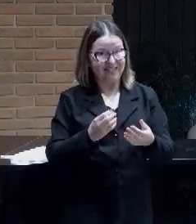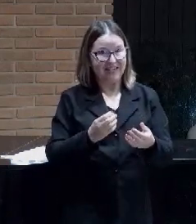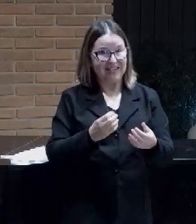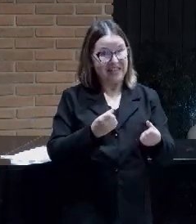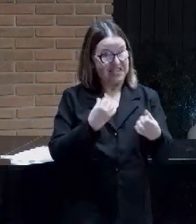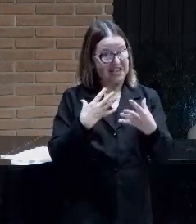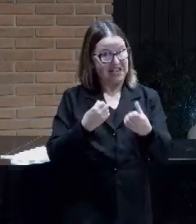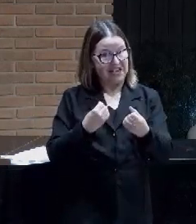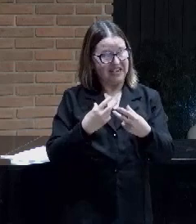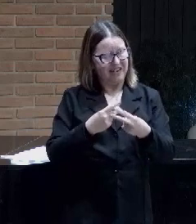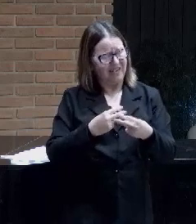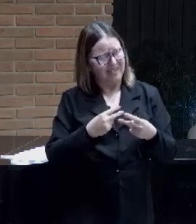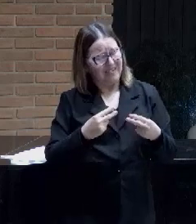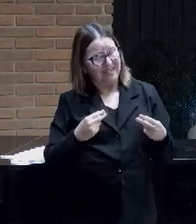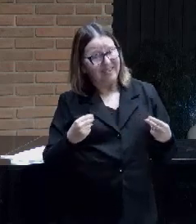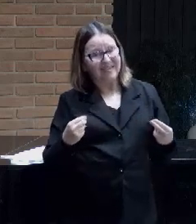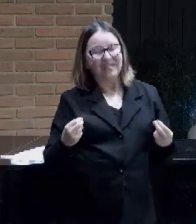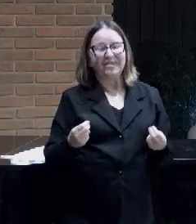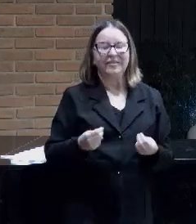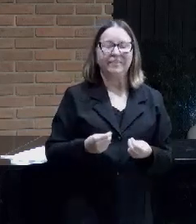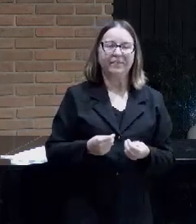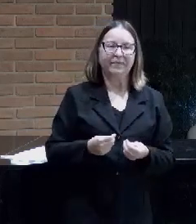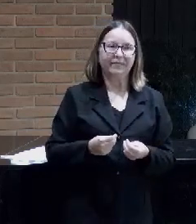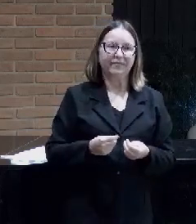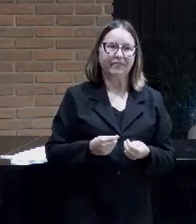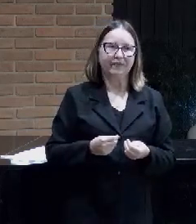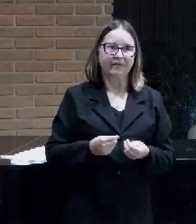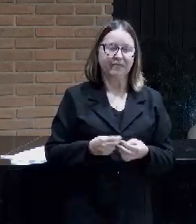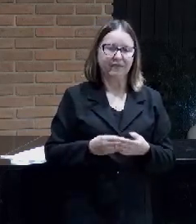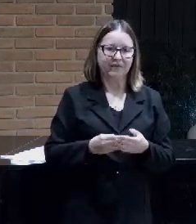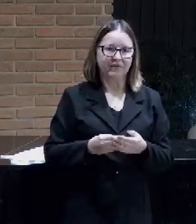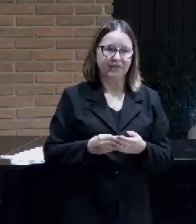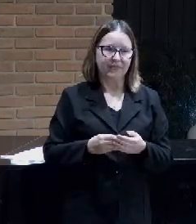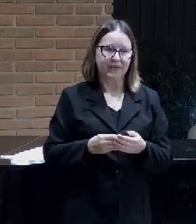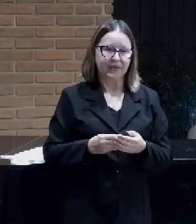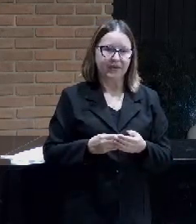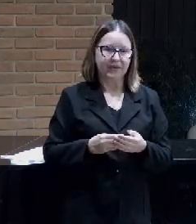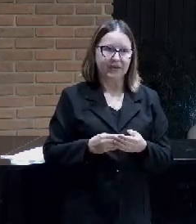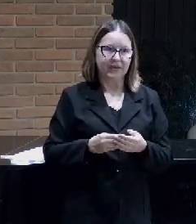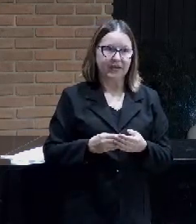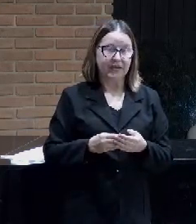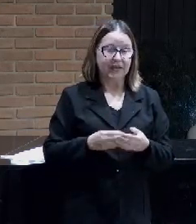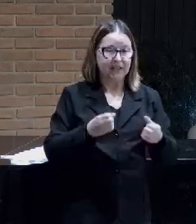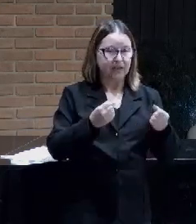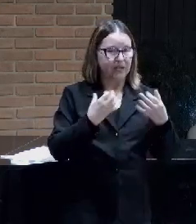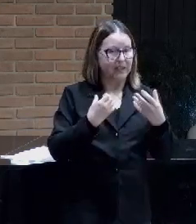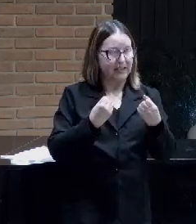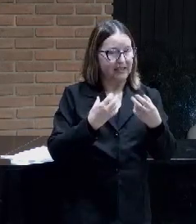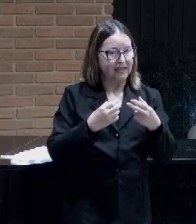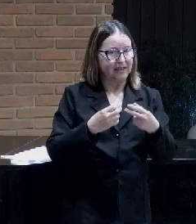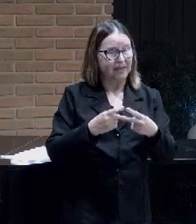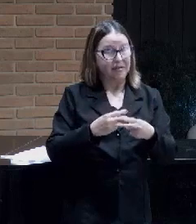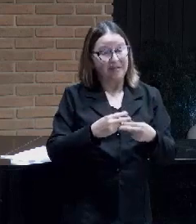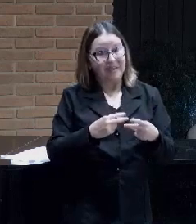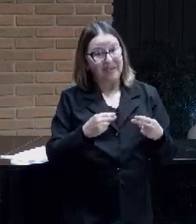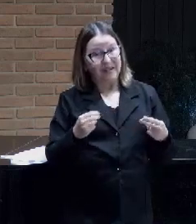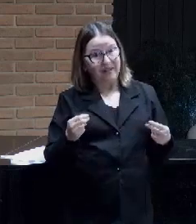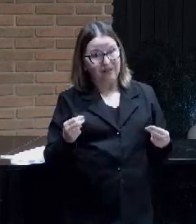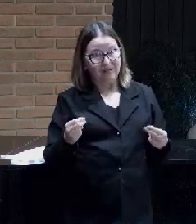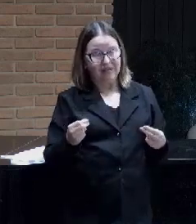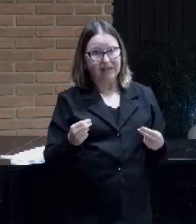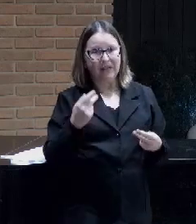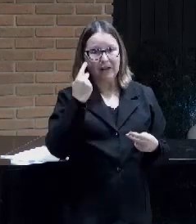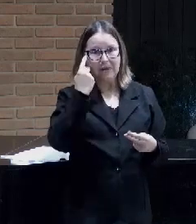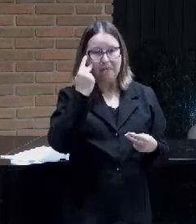do tempo histórico de quando tudo aquilo aconteceu e no tempo presente que nós estamos hoje, ele nos ensina muita coisa, tanto para nós que somos cristãos como para aqueles que não